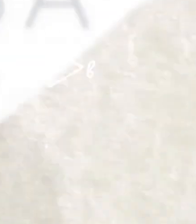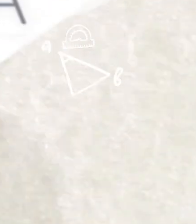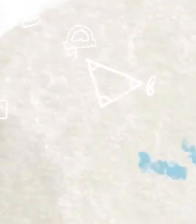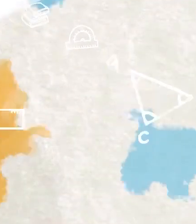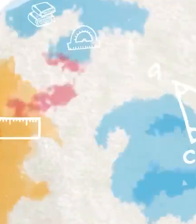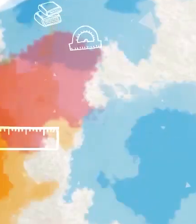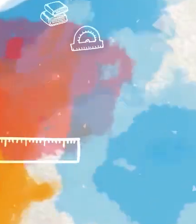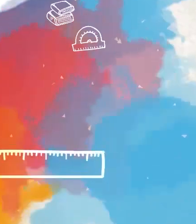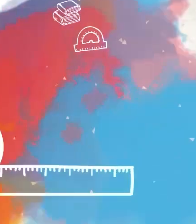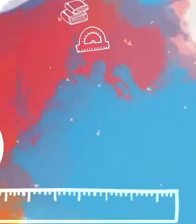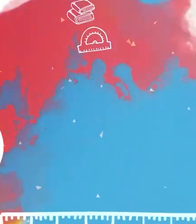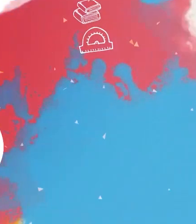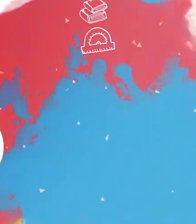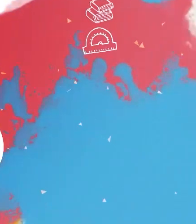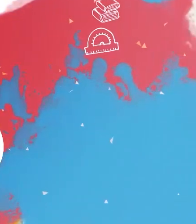olá